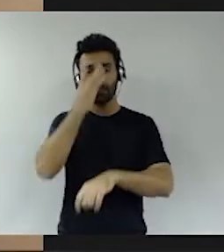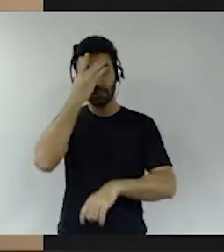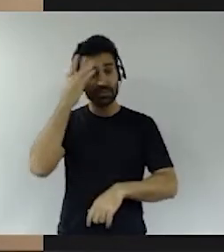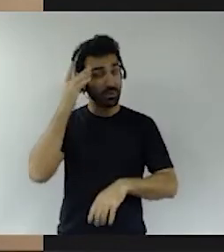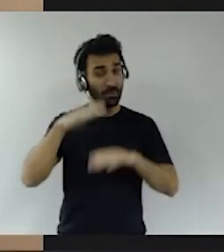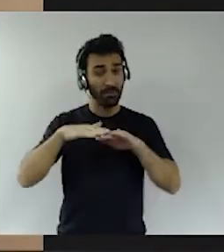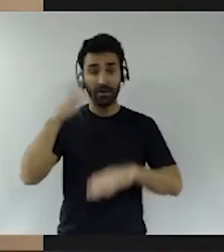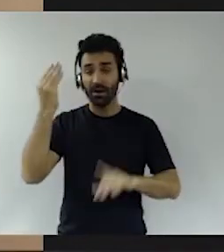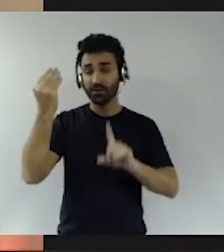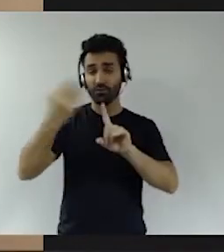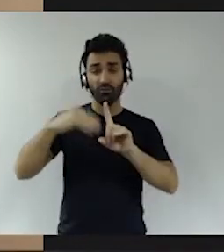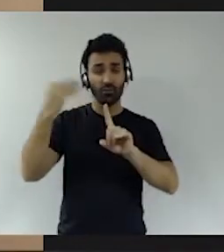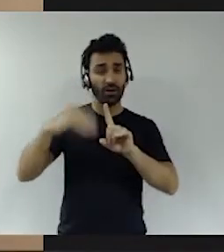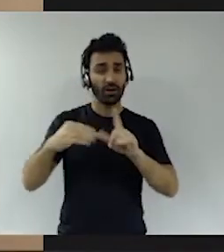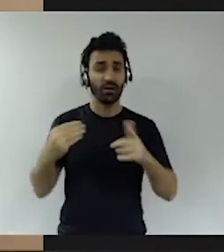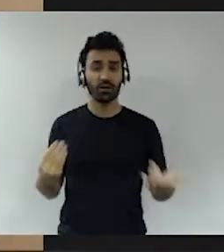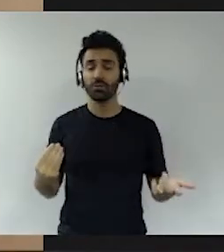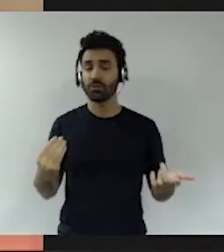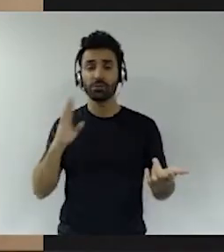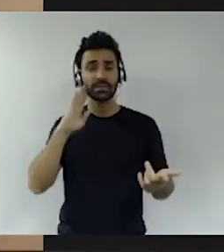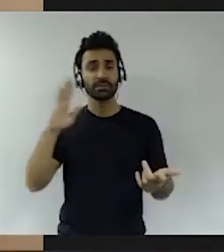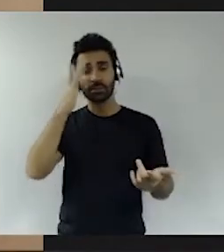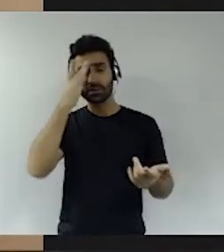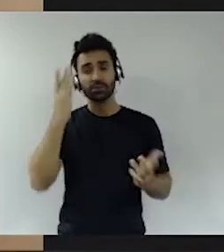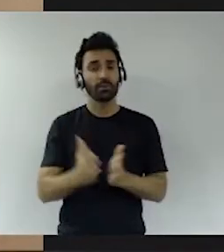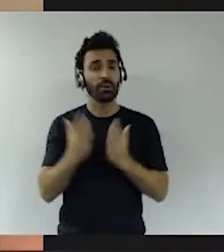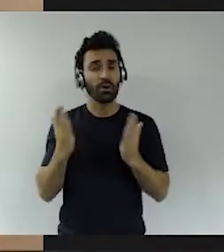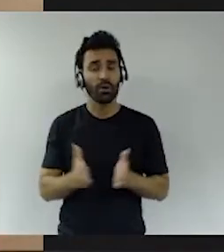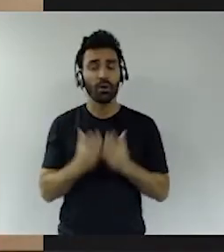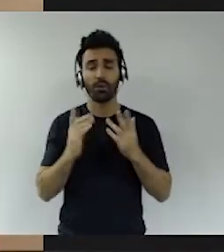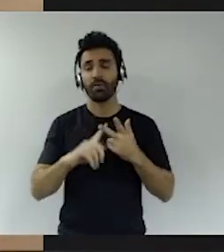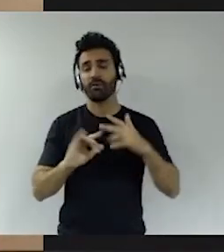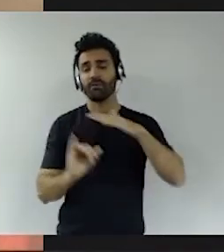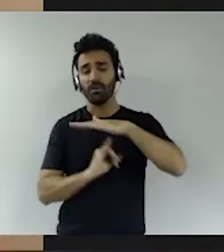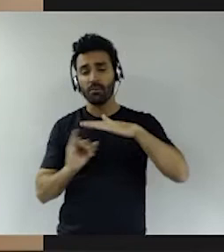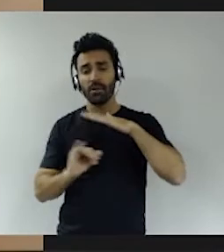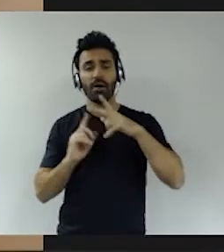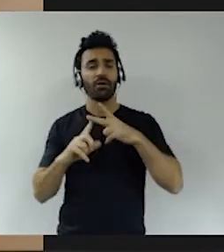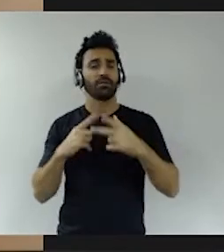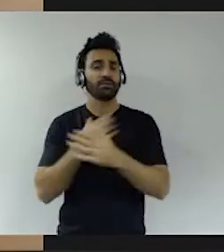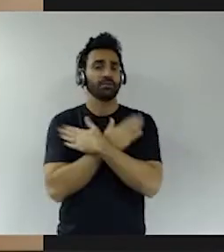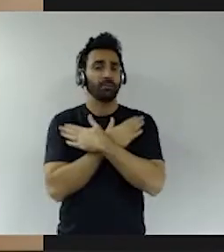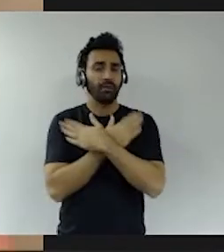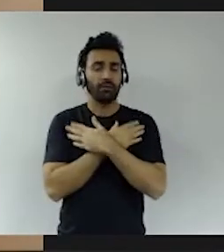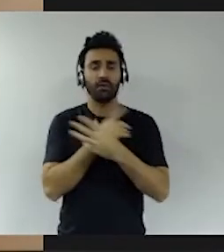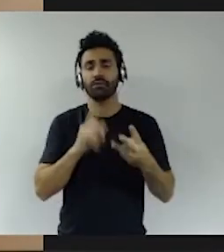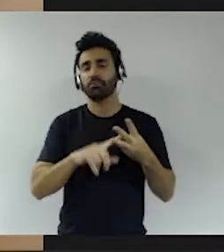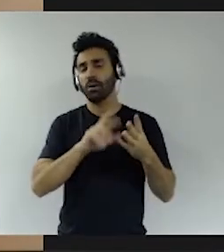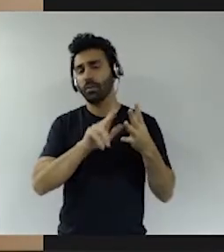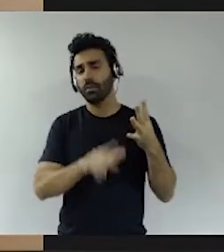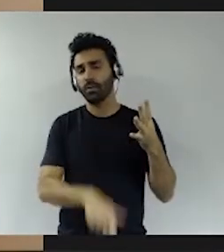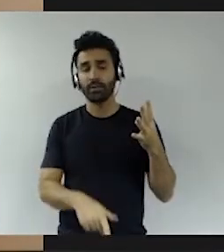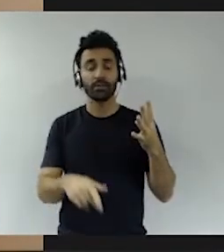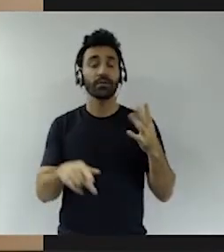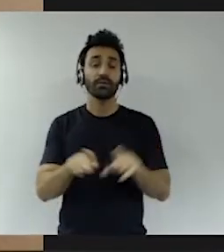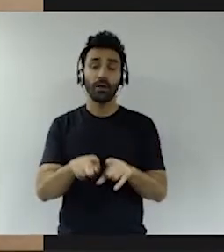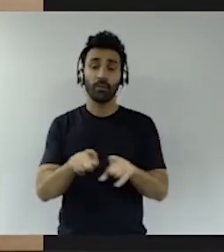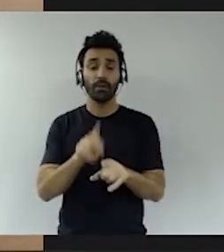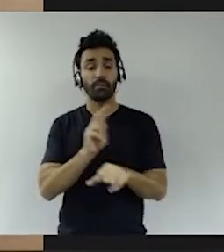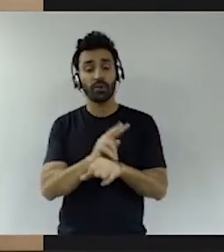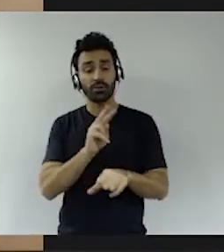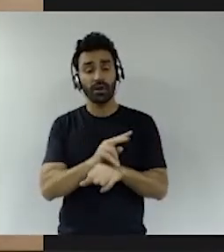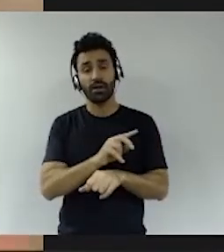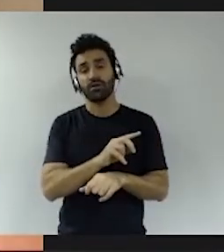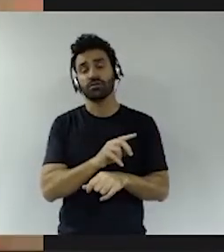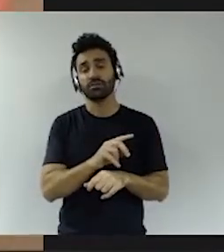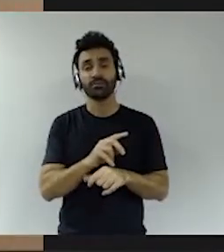mais vulnerável, que é a população carente, que está na informalidade, ou que está desempregado, que vive de bicos, e mesmo protegendo quem